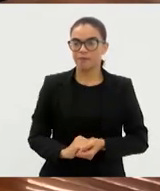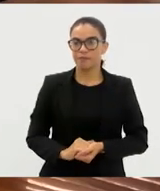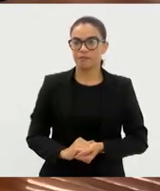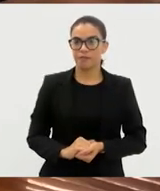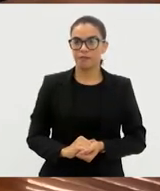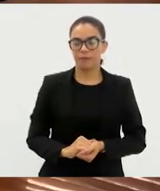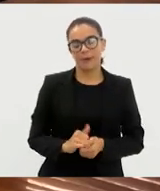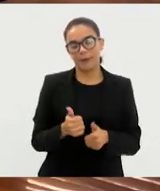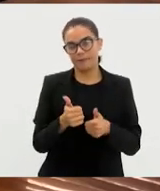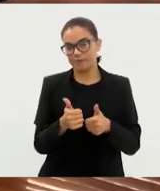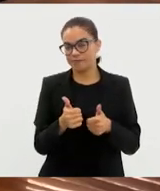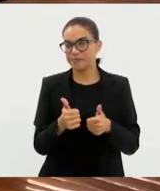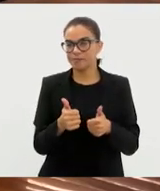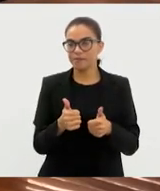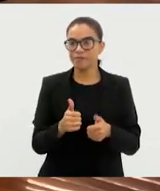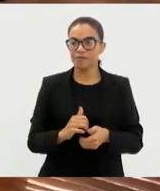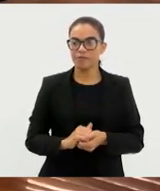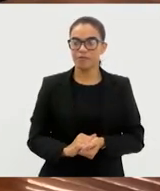Beleza, vamos lá.